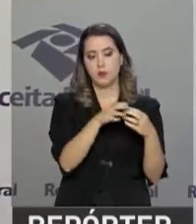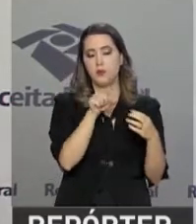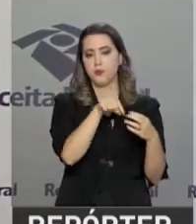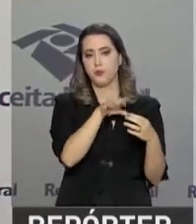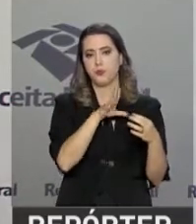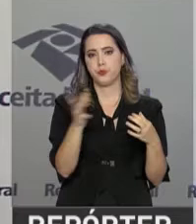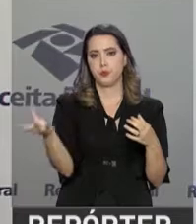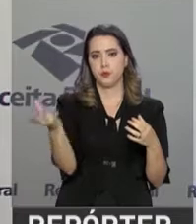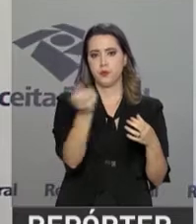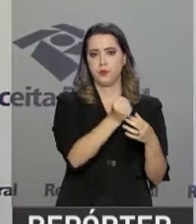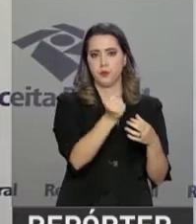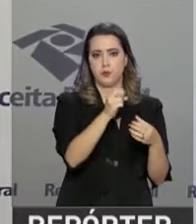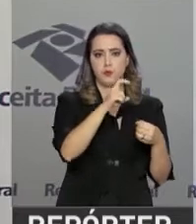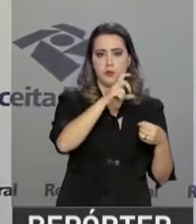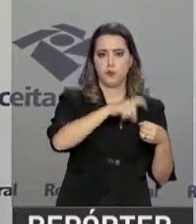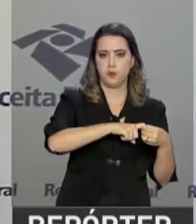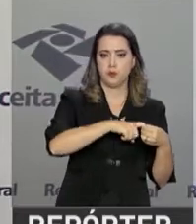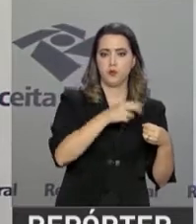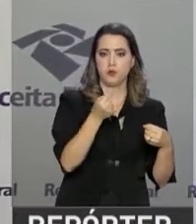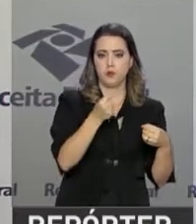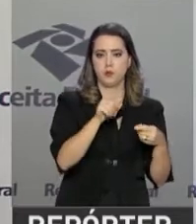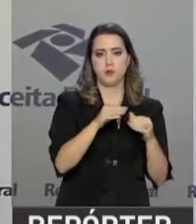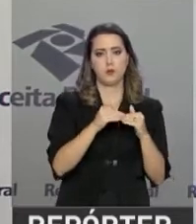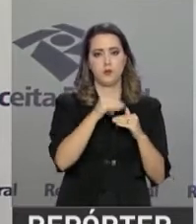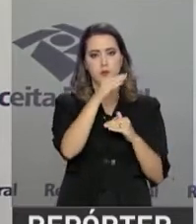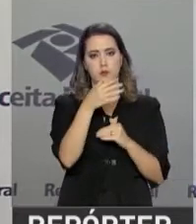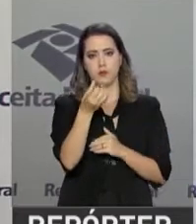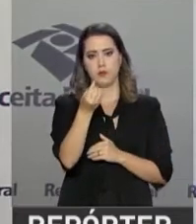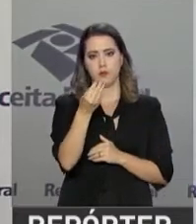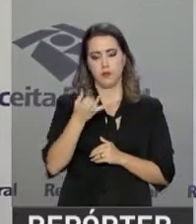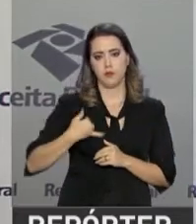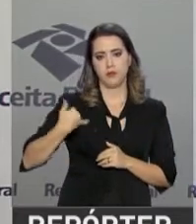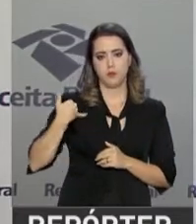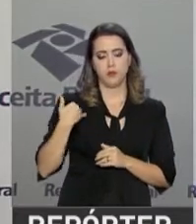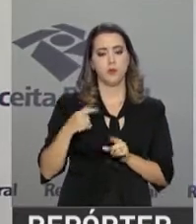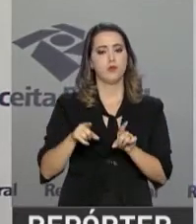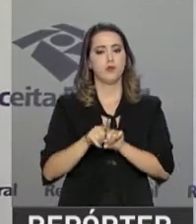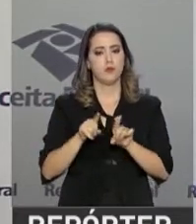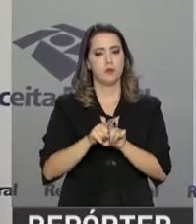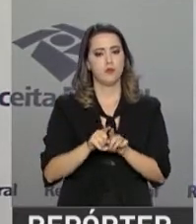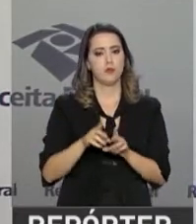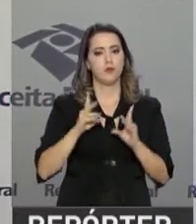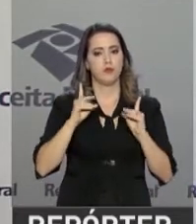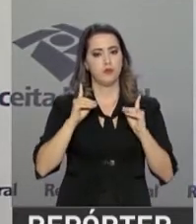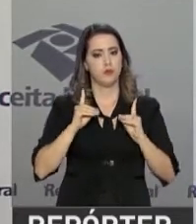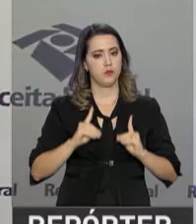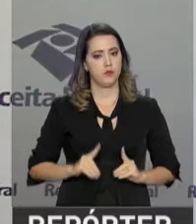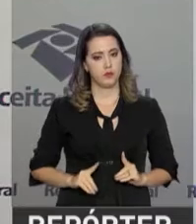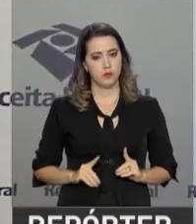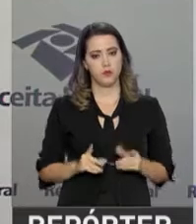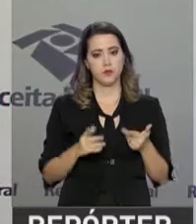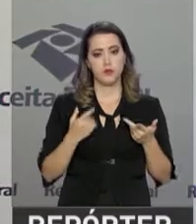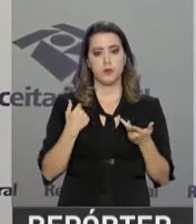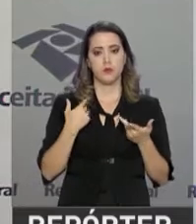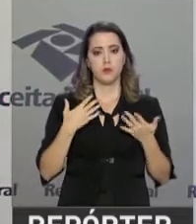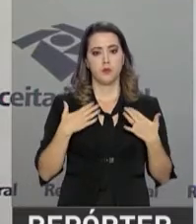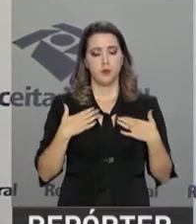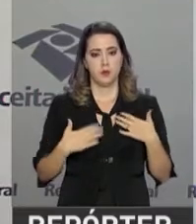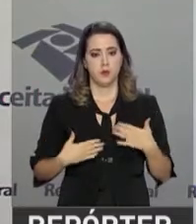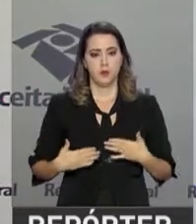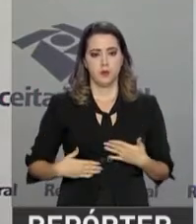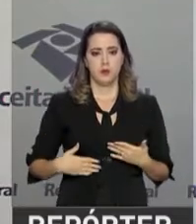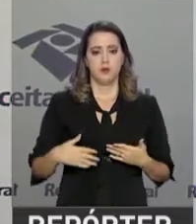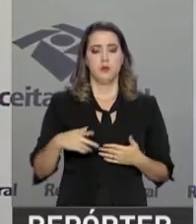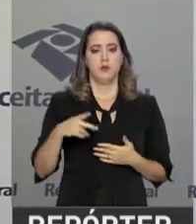idosos acima de 60 anos mais o os deficientes físicos os